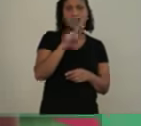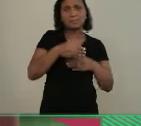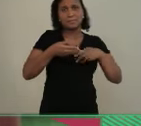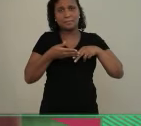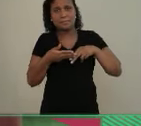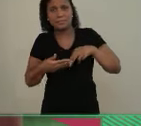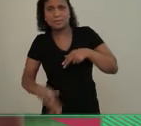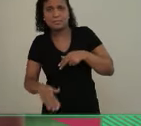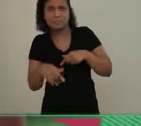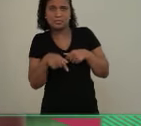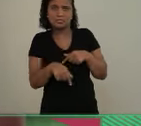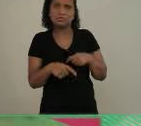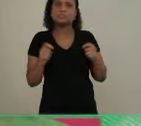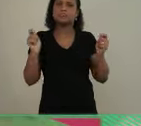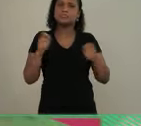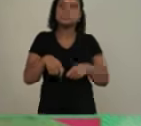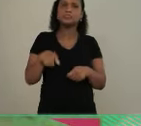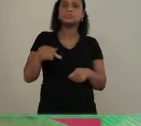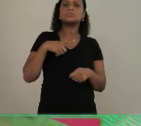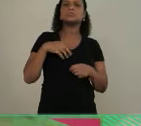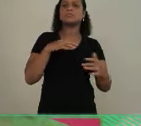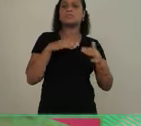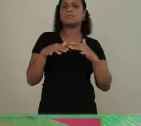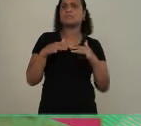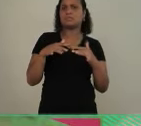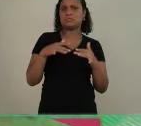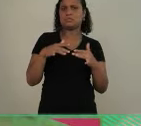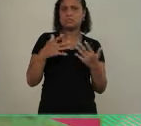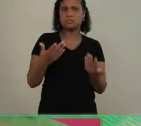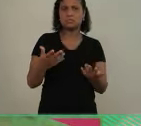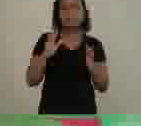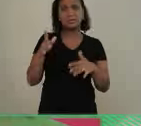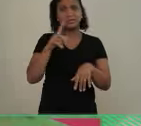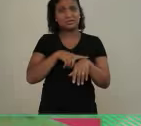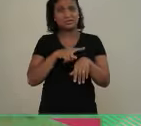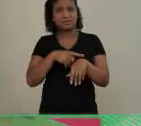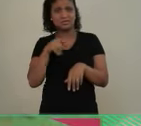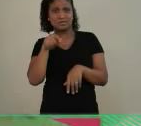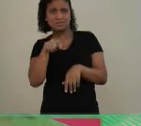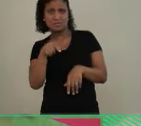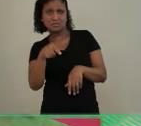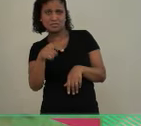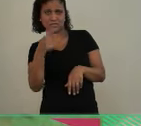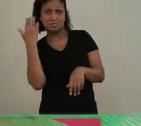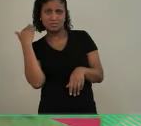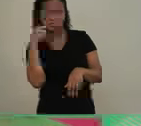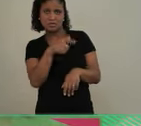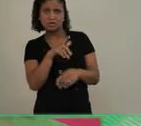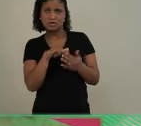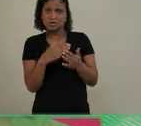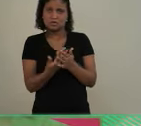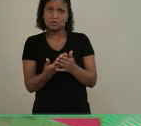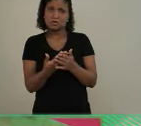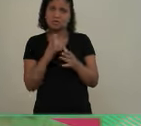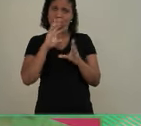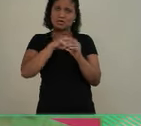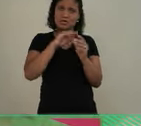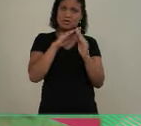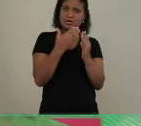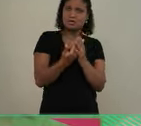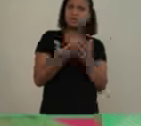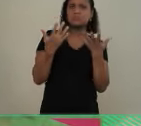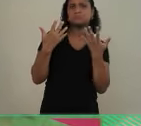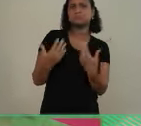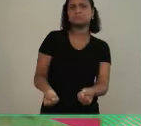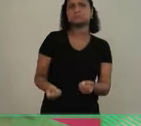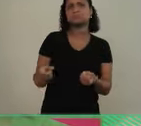uma movimentação muito grande. Nessa época ela estava numa escola, numa creche, E essa creche assumiu a Aninha